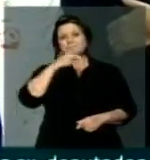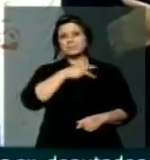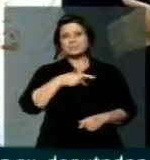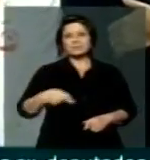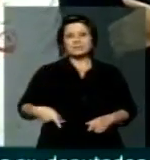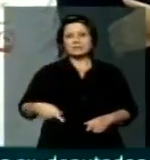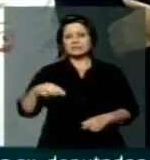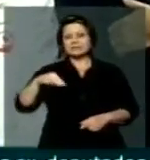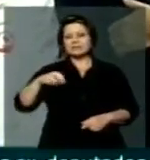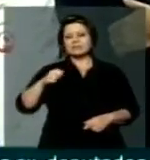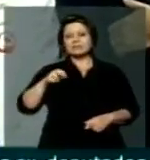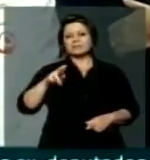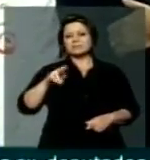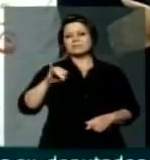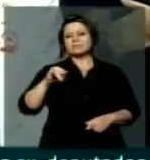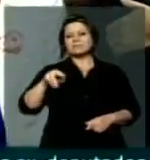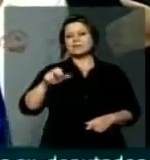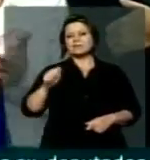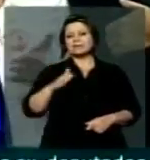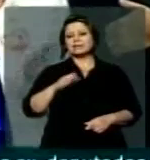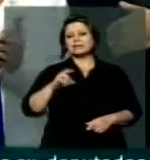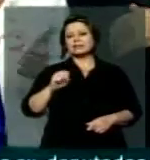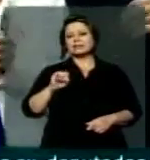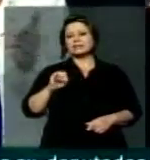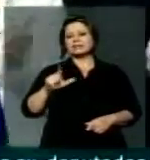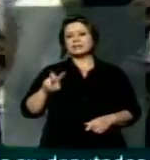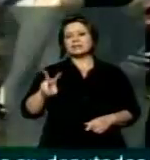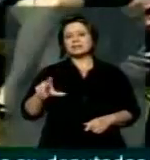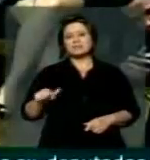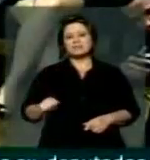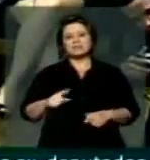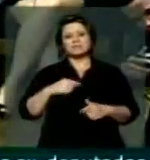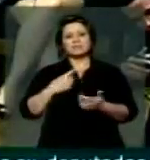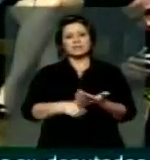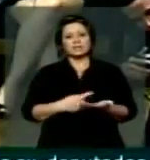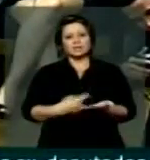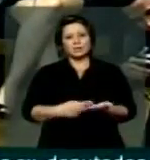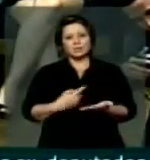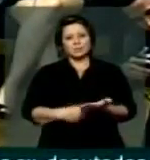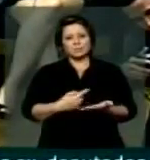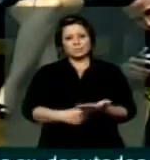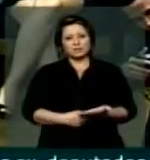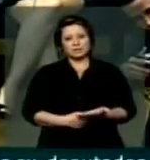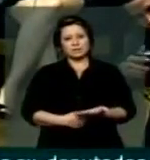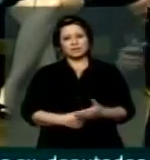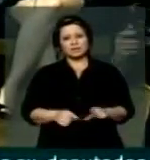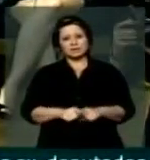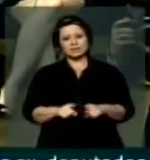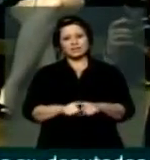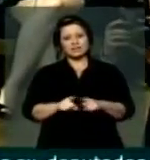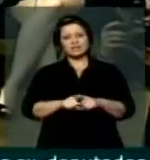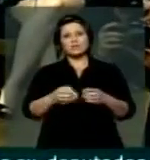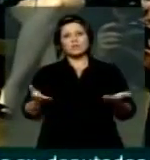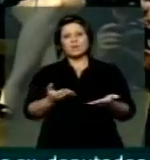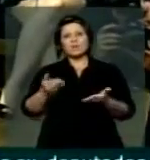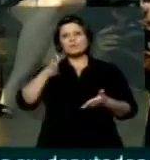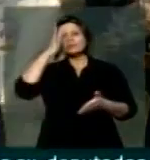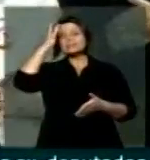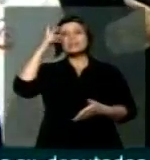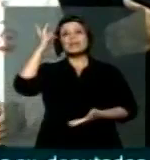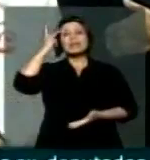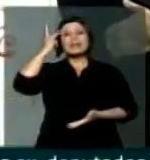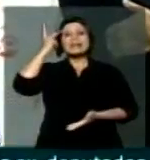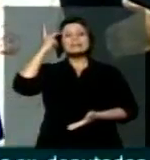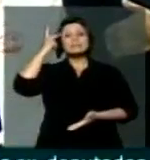Silva, que não está aqui porque cumpre uma agenda de sabatina hoje em